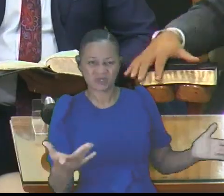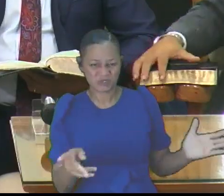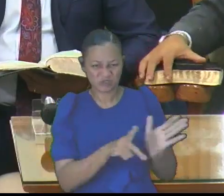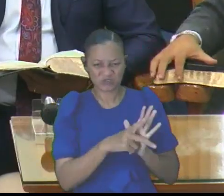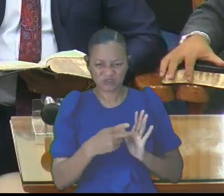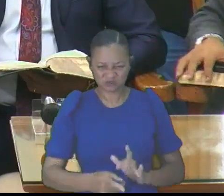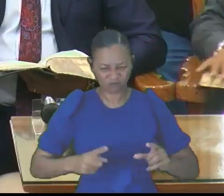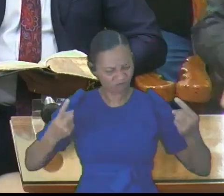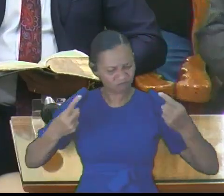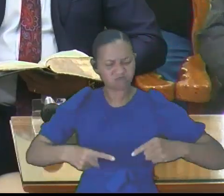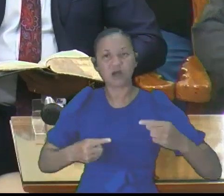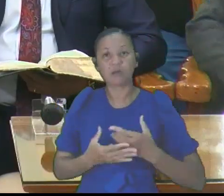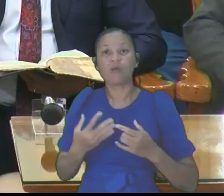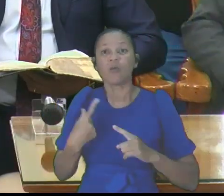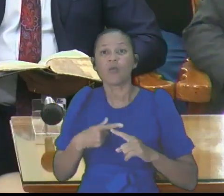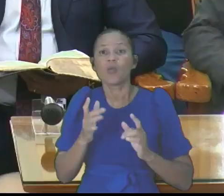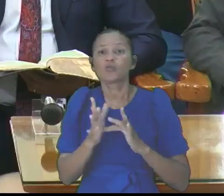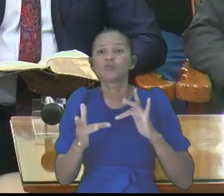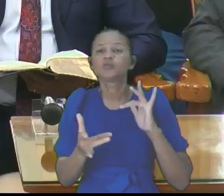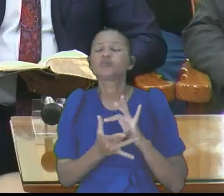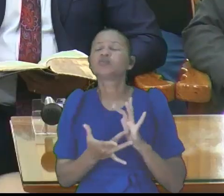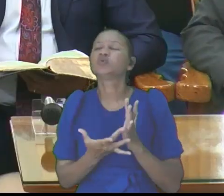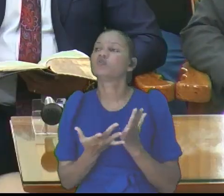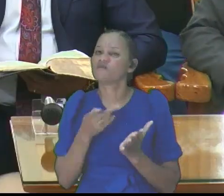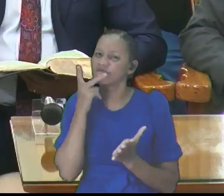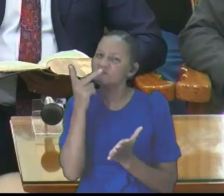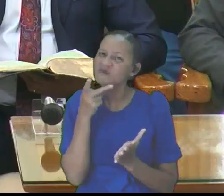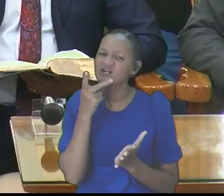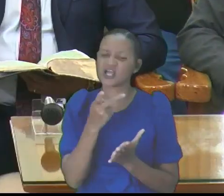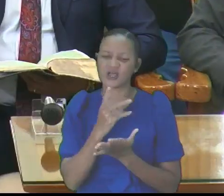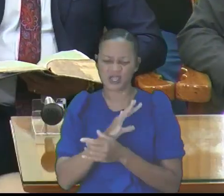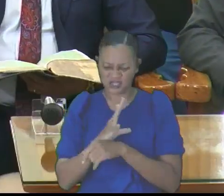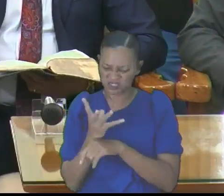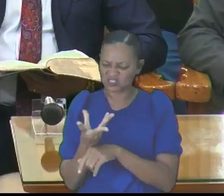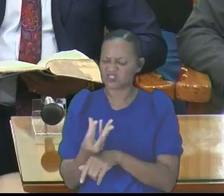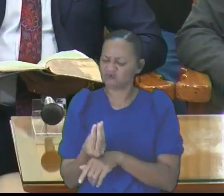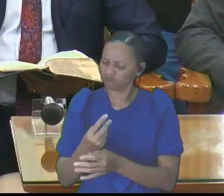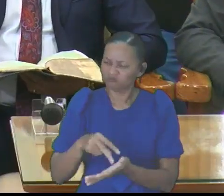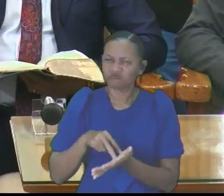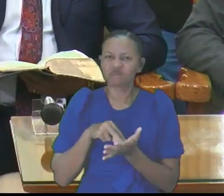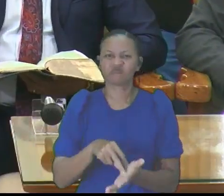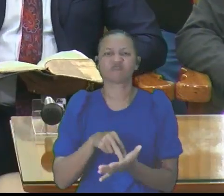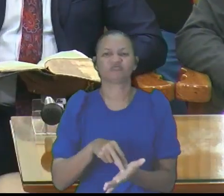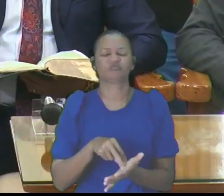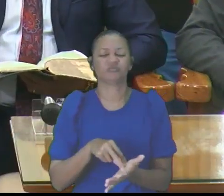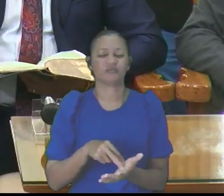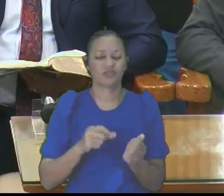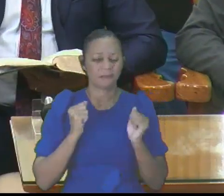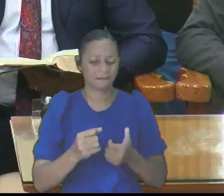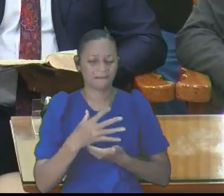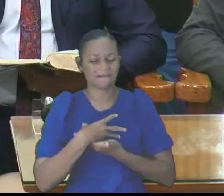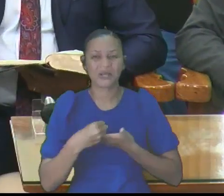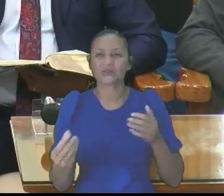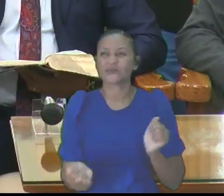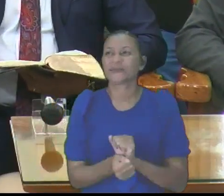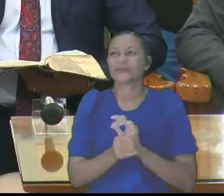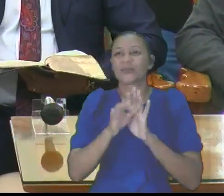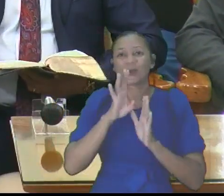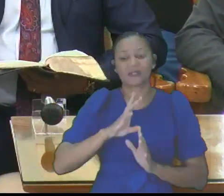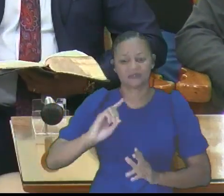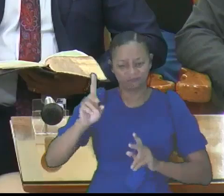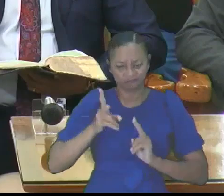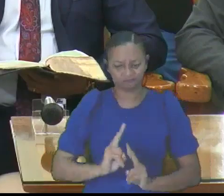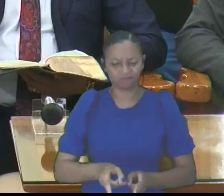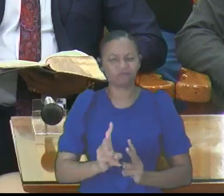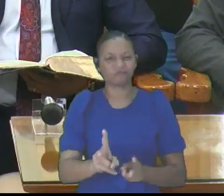almas, porque Jesus disse: edificarei a minha igreja. Quem pode dizer glória a Deus para